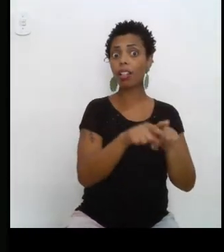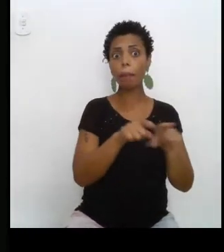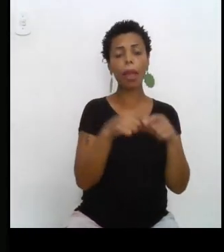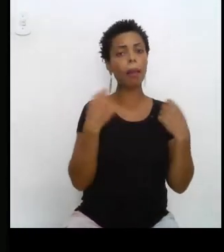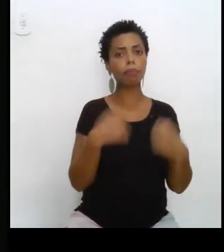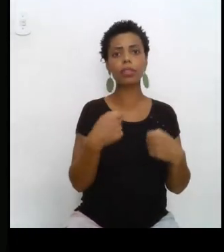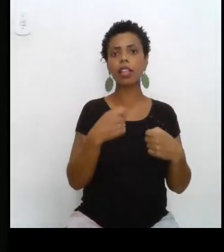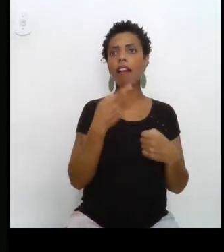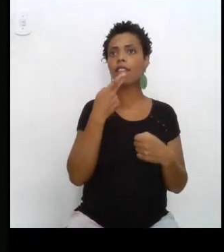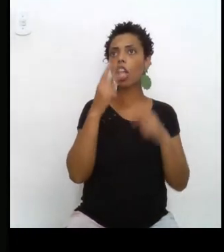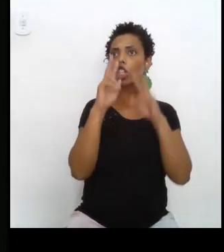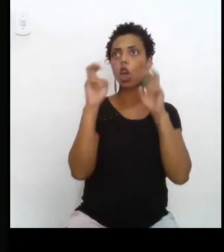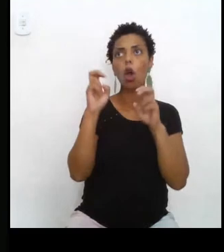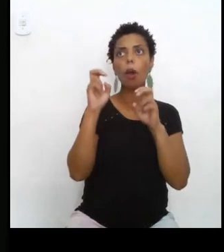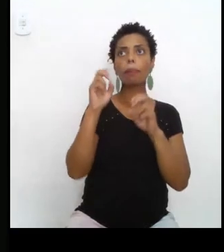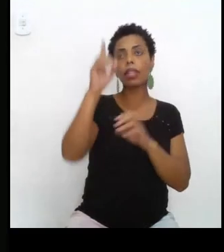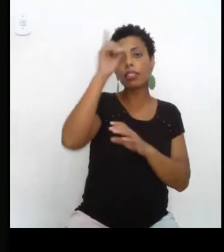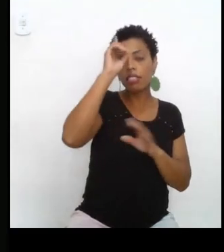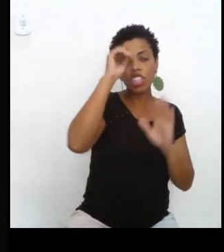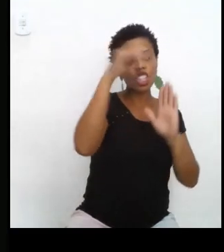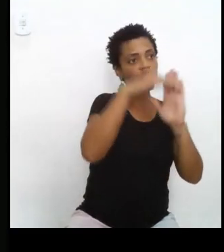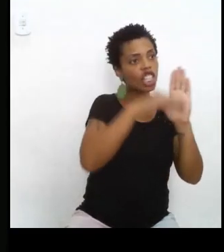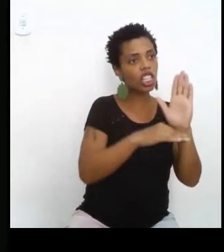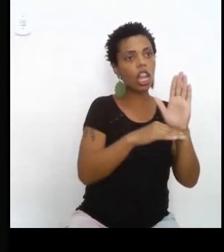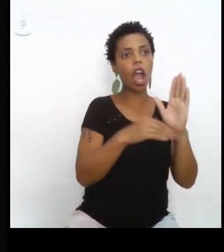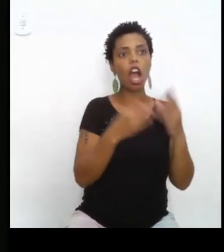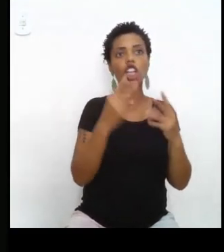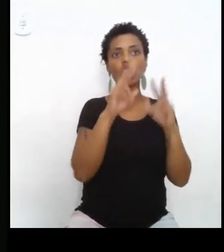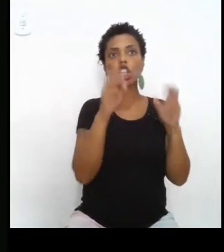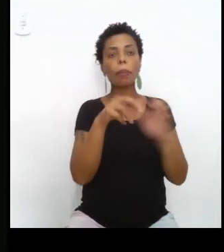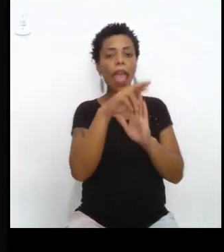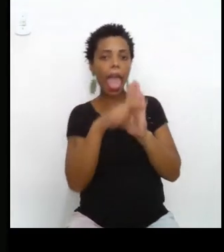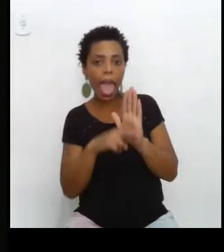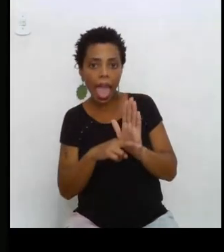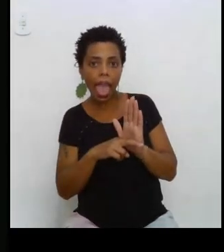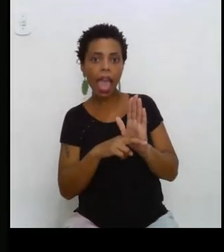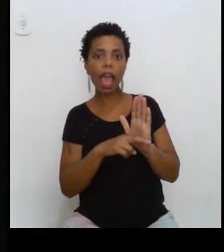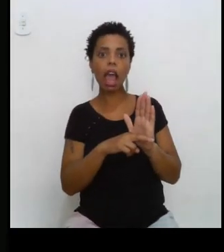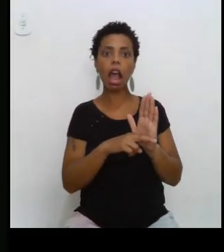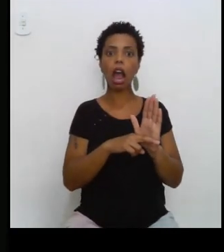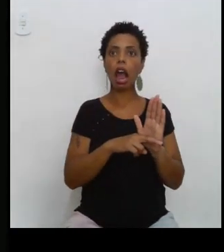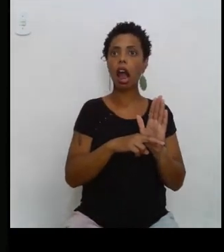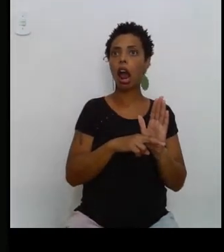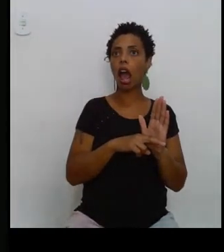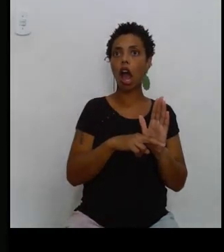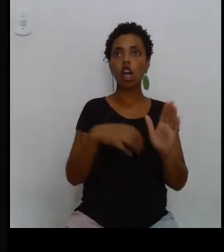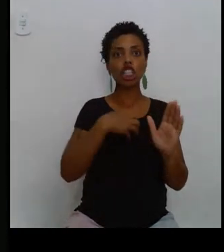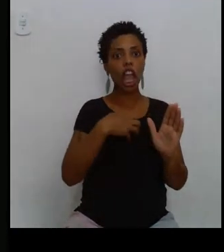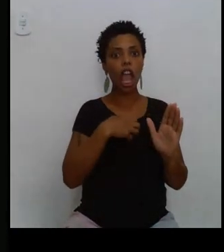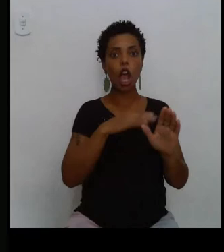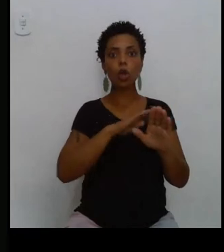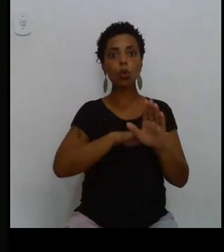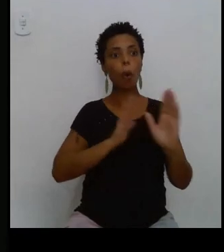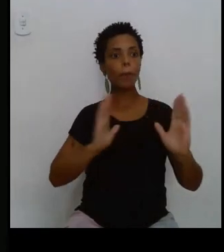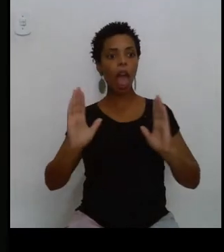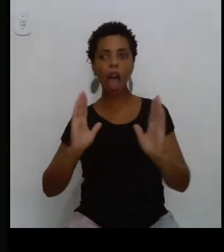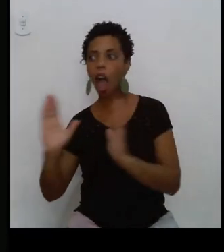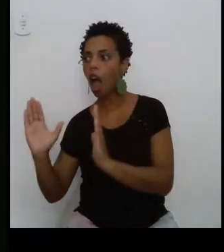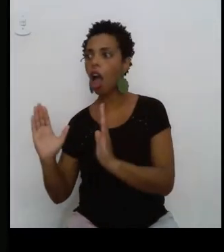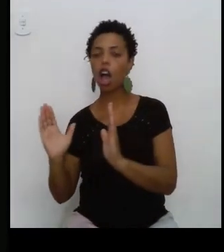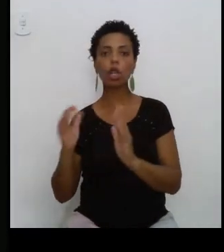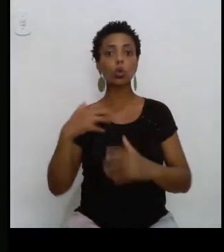implica rever código implica rever posições prazos e forma com que se